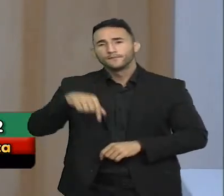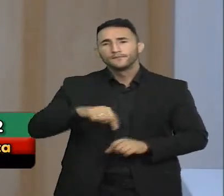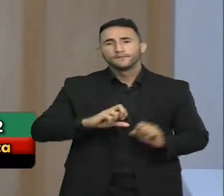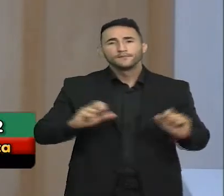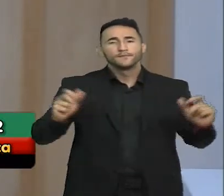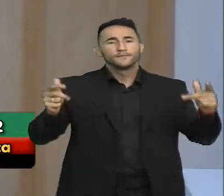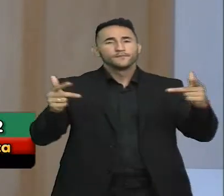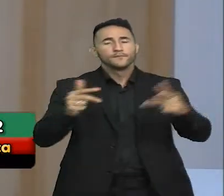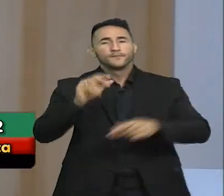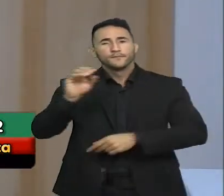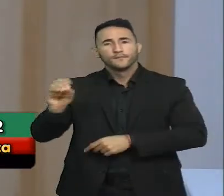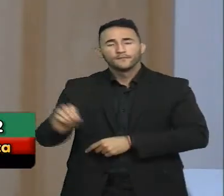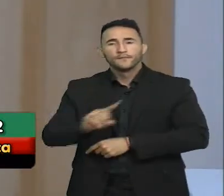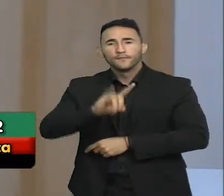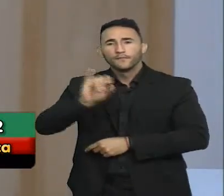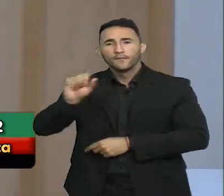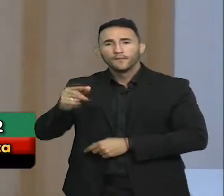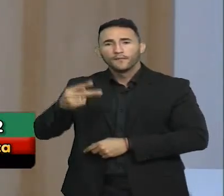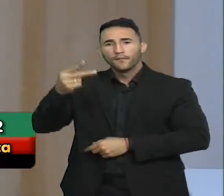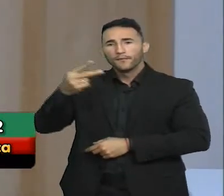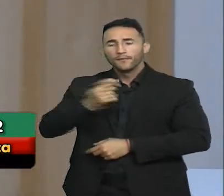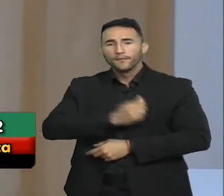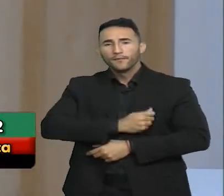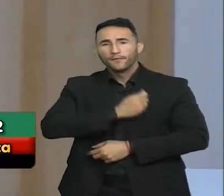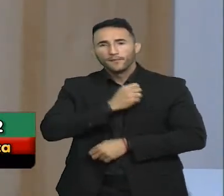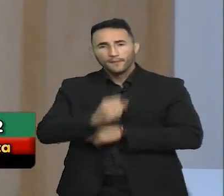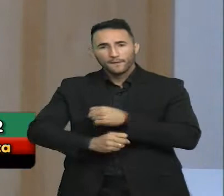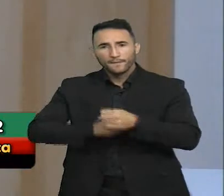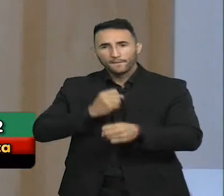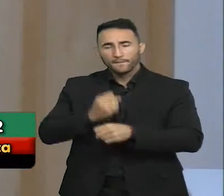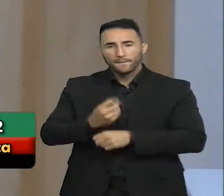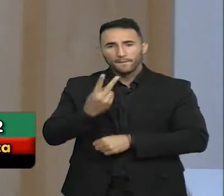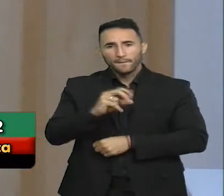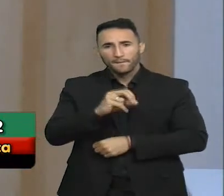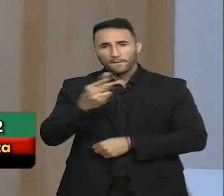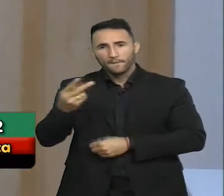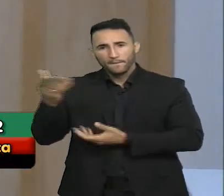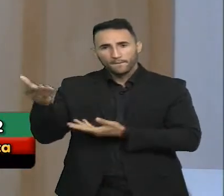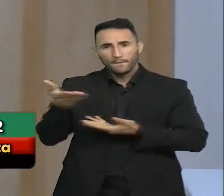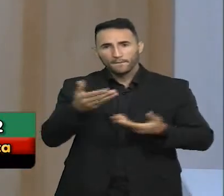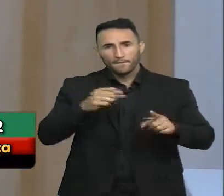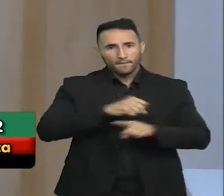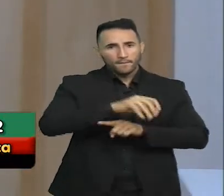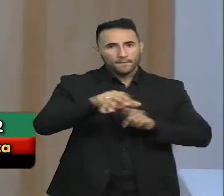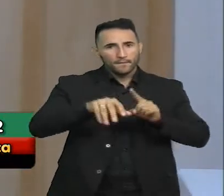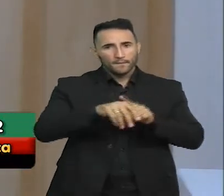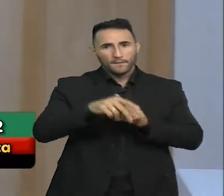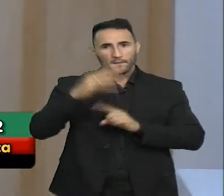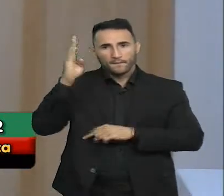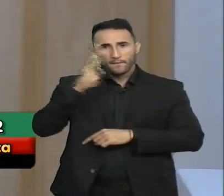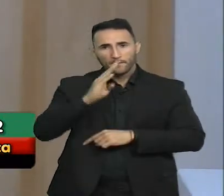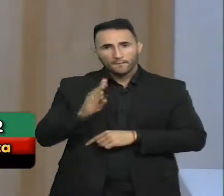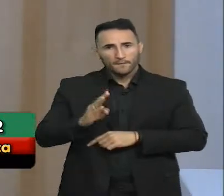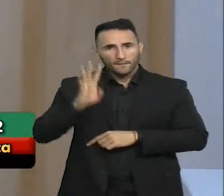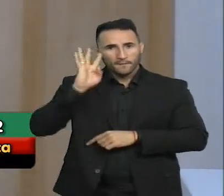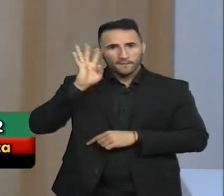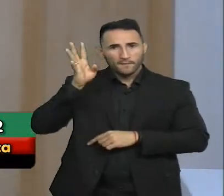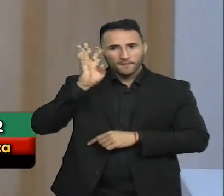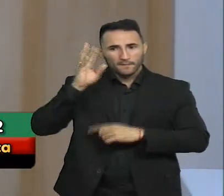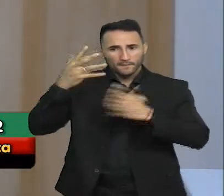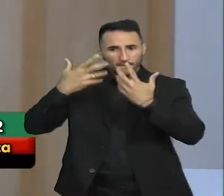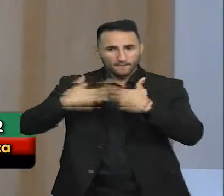Municipal de Osasco, em 2 de agosto de 2022, convidam a sociedade brasileira a refletir e a...